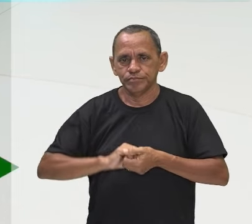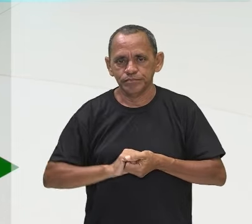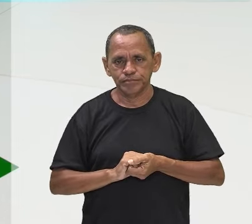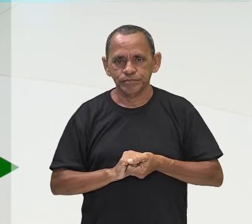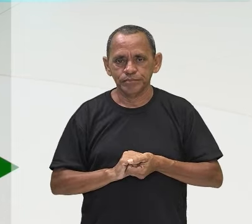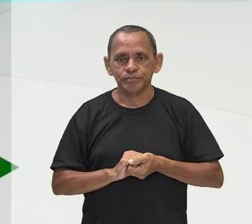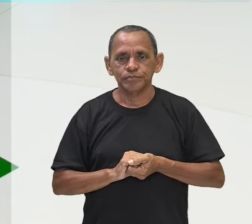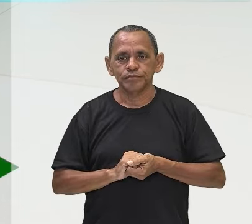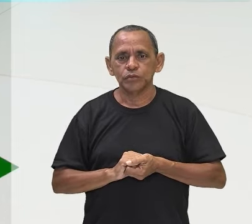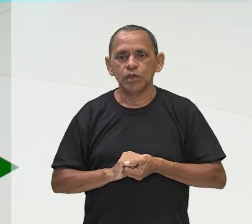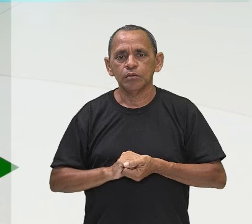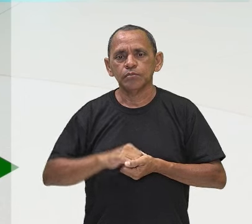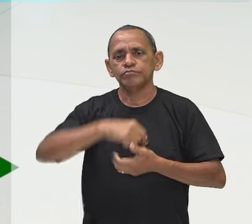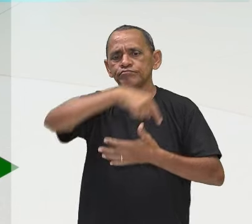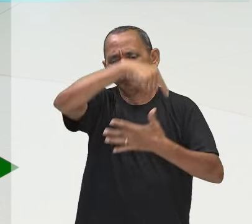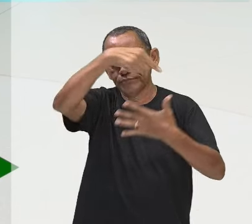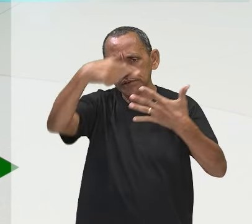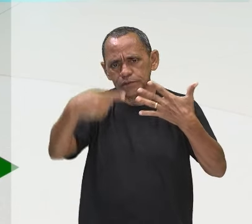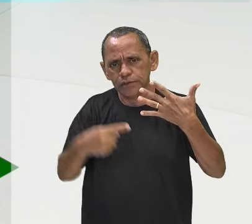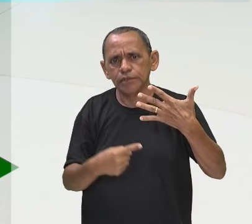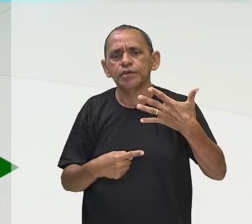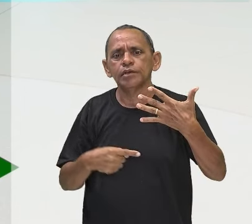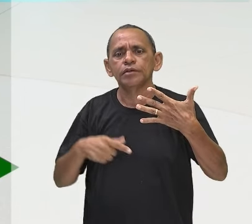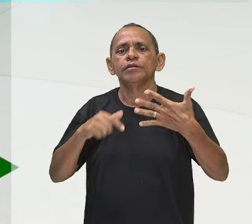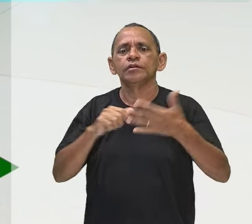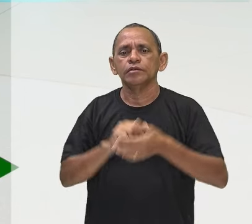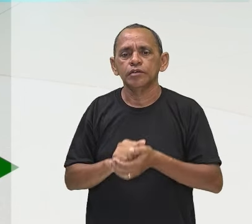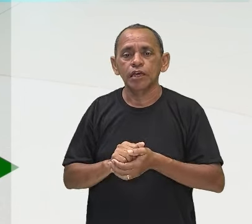temos o primeiro momento ali, que é o quentismo, não ainda